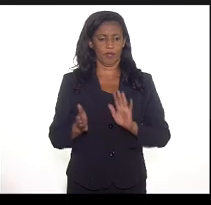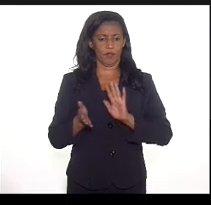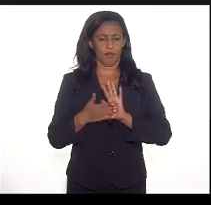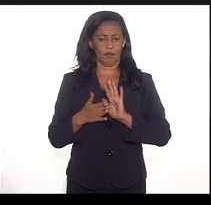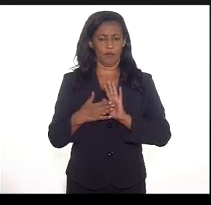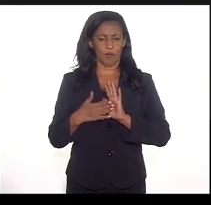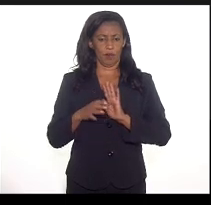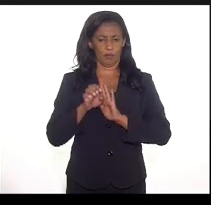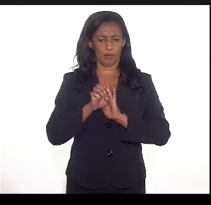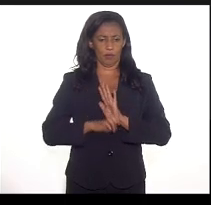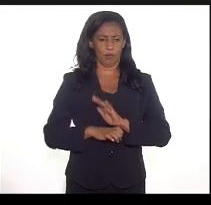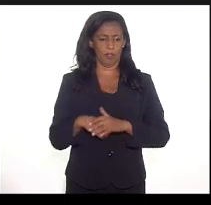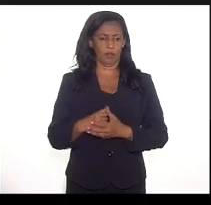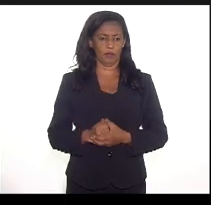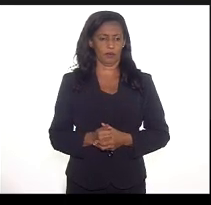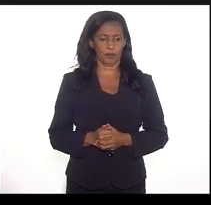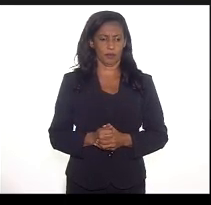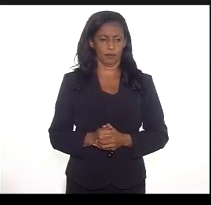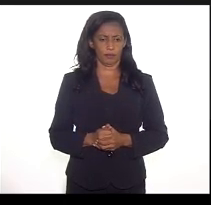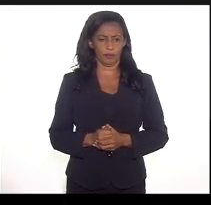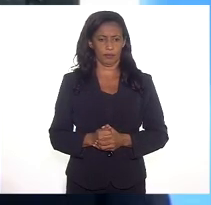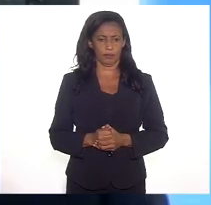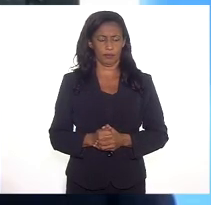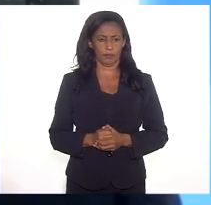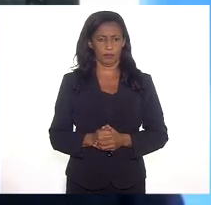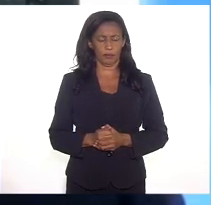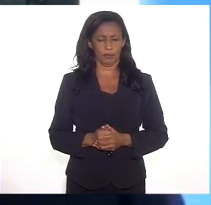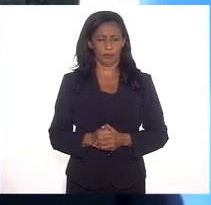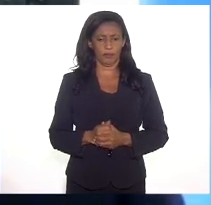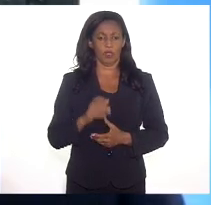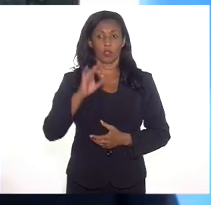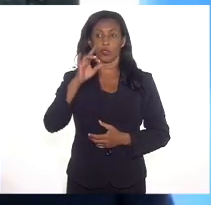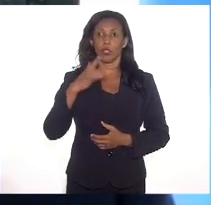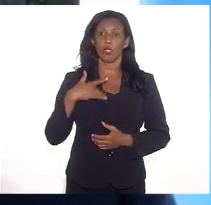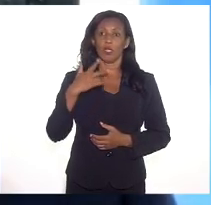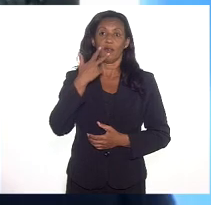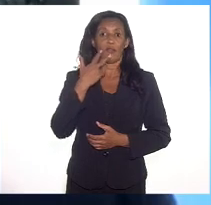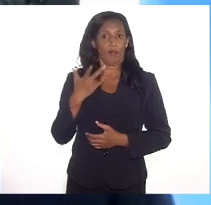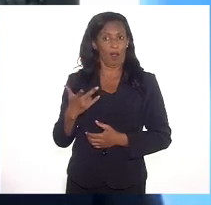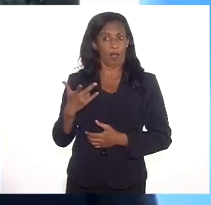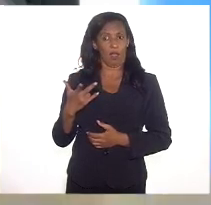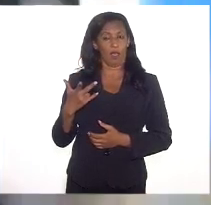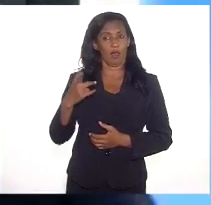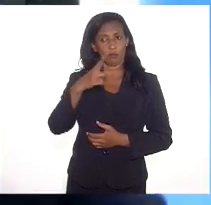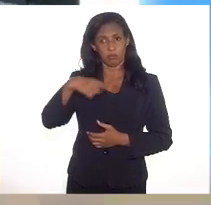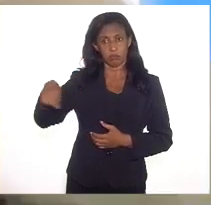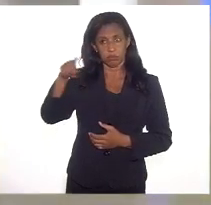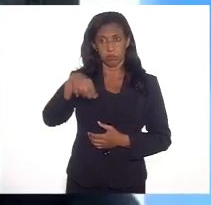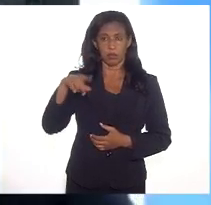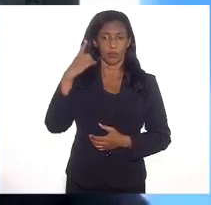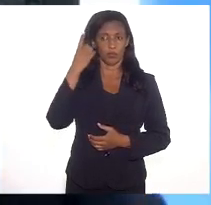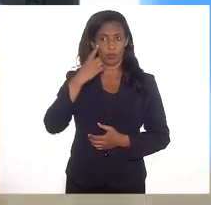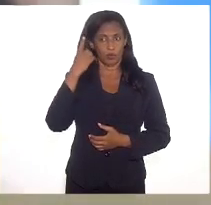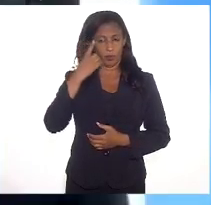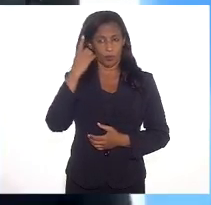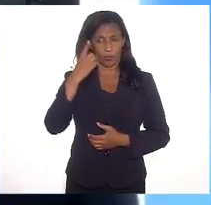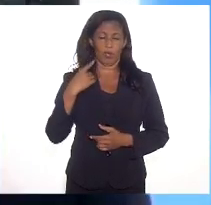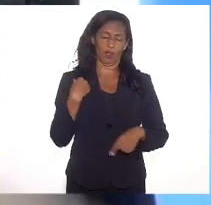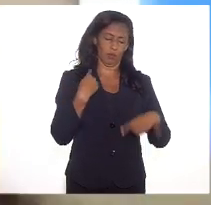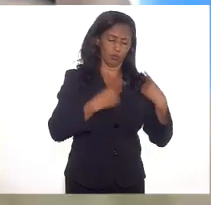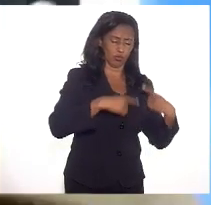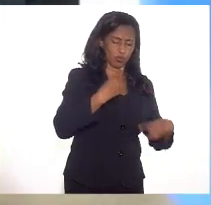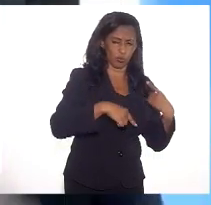Favorável. Só queria esclarecer os deputados, os outros deputados, que o projeto ainda está em primeira discussão. Então, vai vir, voltar em segunda discussão, vai